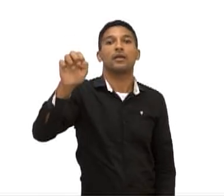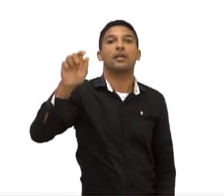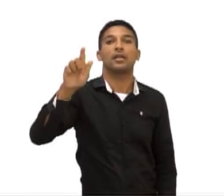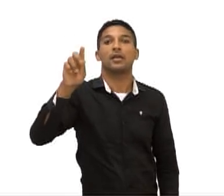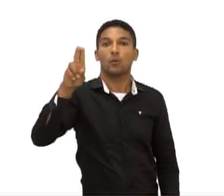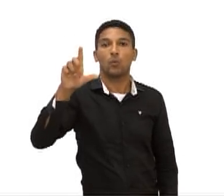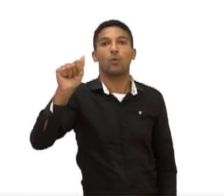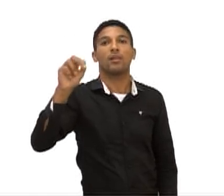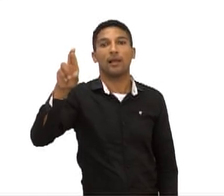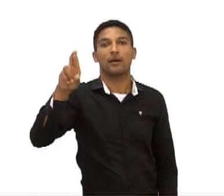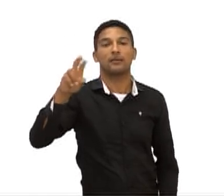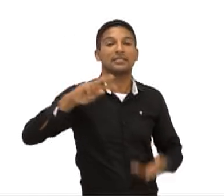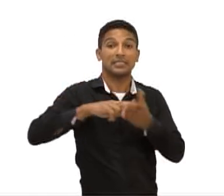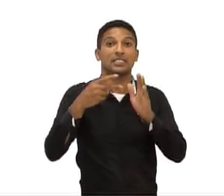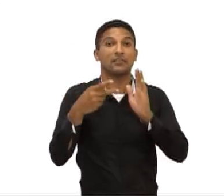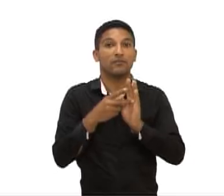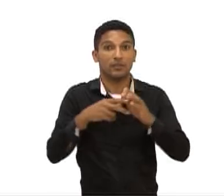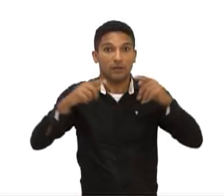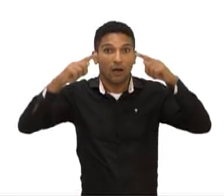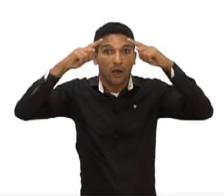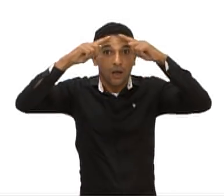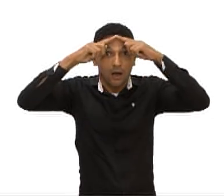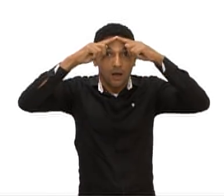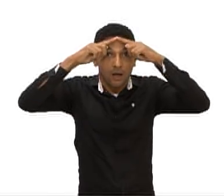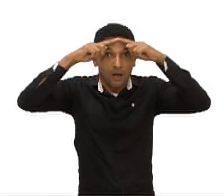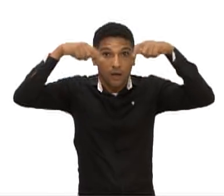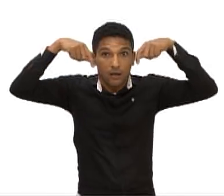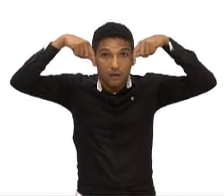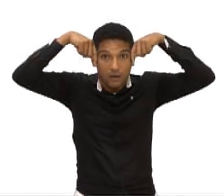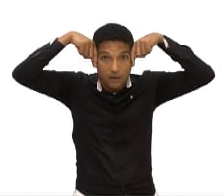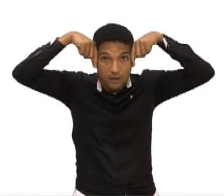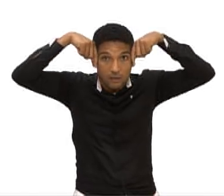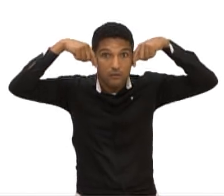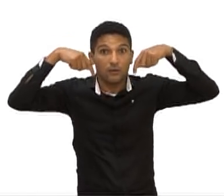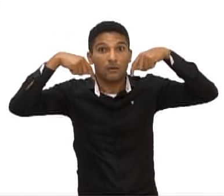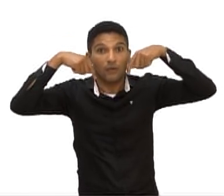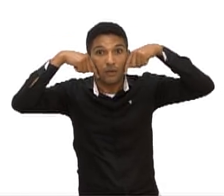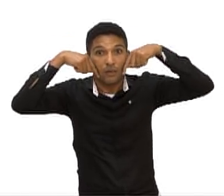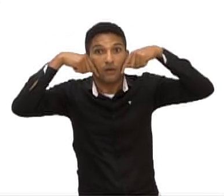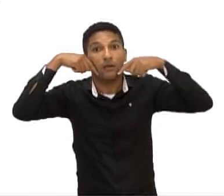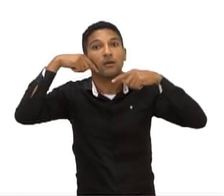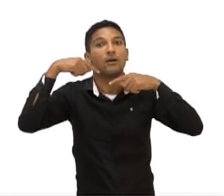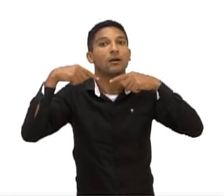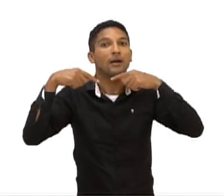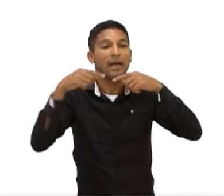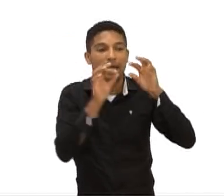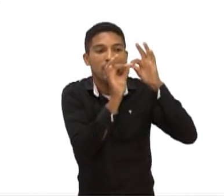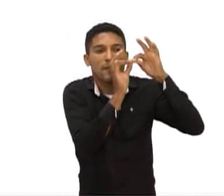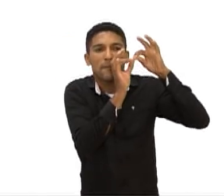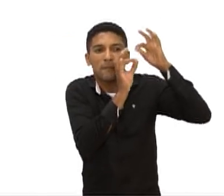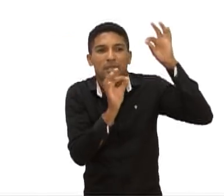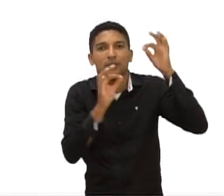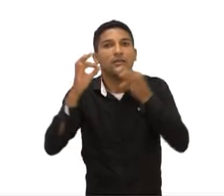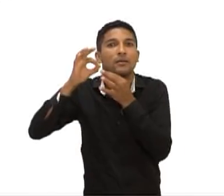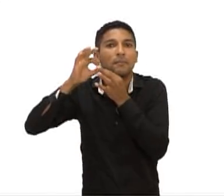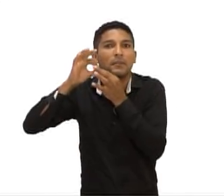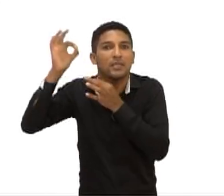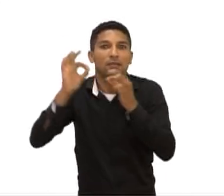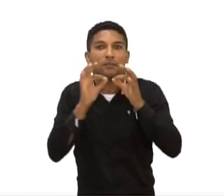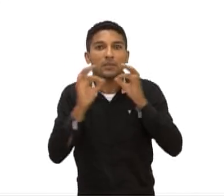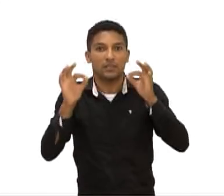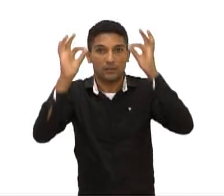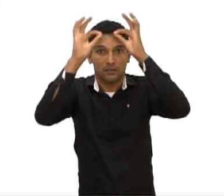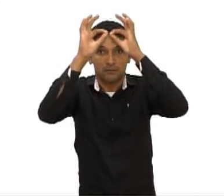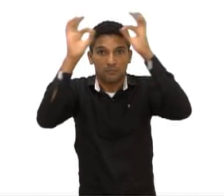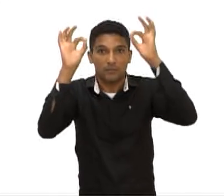medida, regular, regularidade, tudo igual, parecido, tá bom? Terá a mesma medida, beleza? Então, nesse